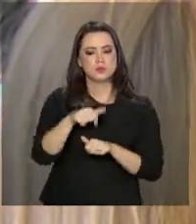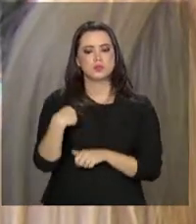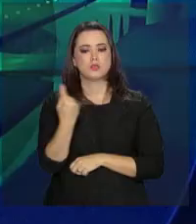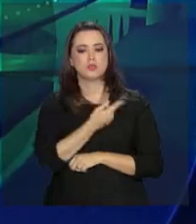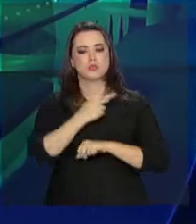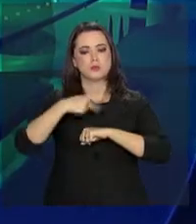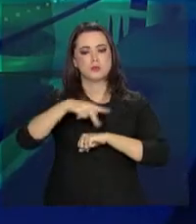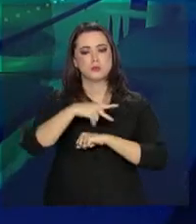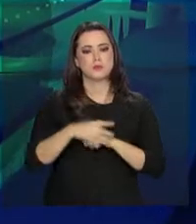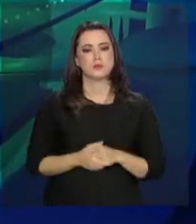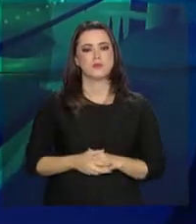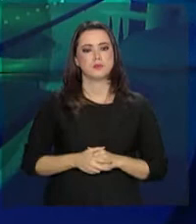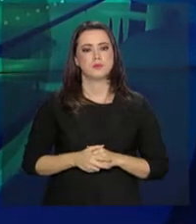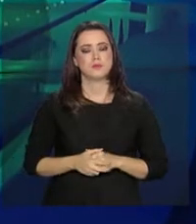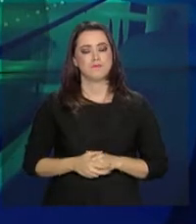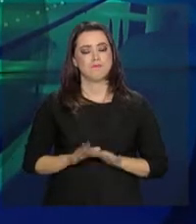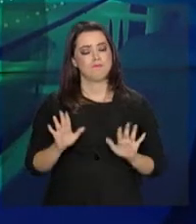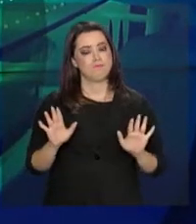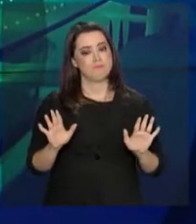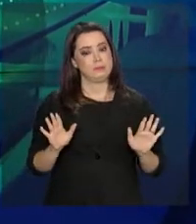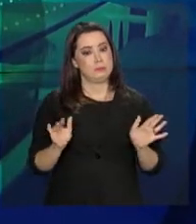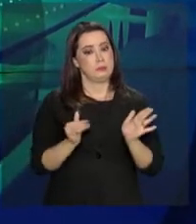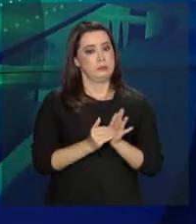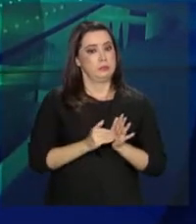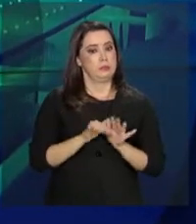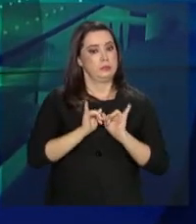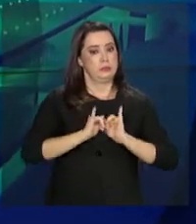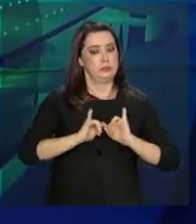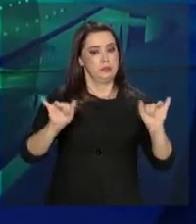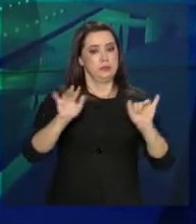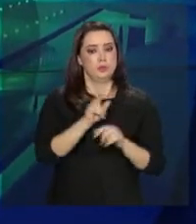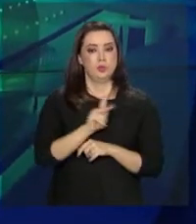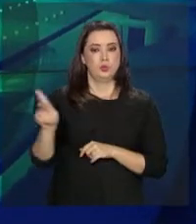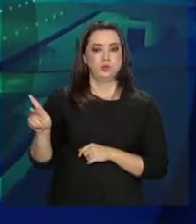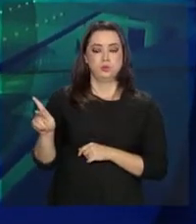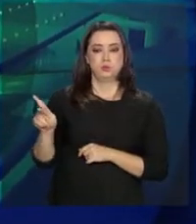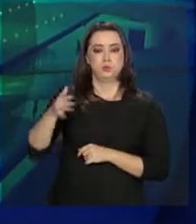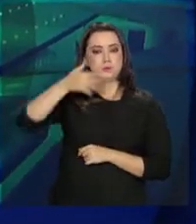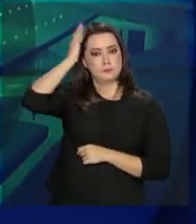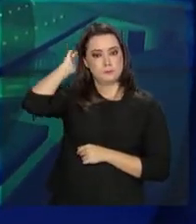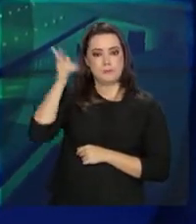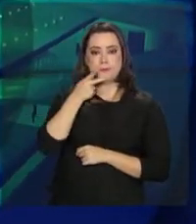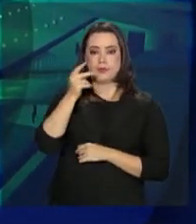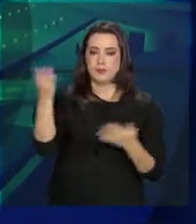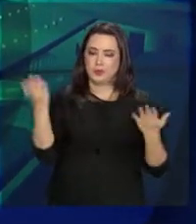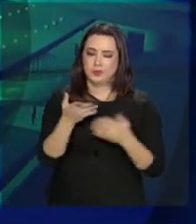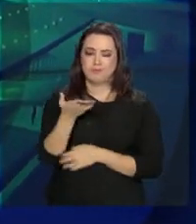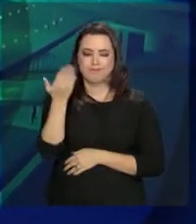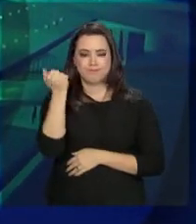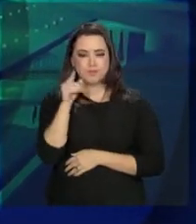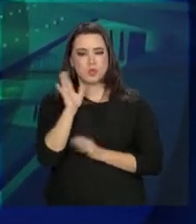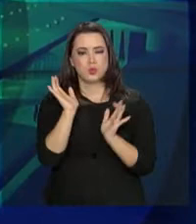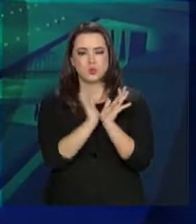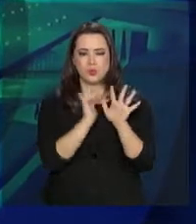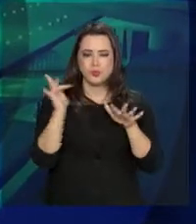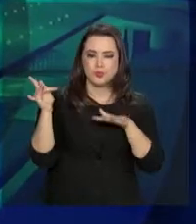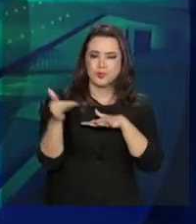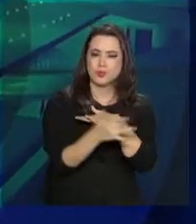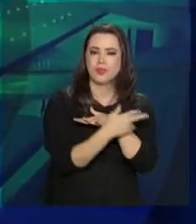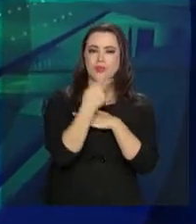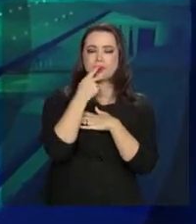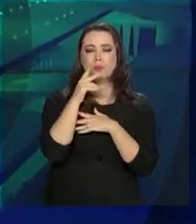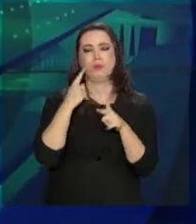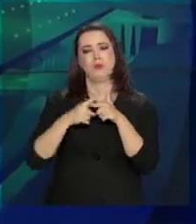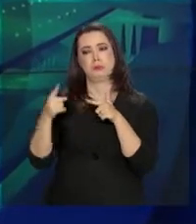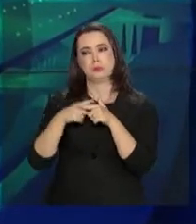nação e uma última informação o presidente michel temer se manifestou agora há pouco em uma rede social sobre a